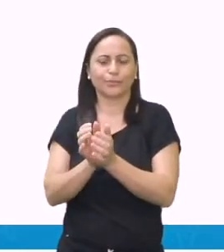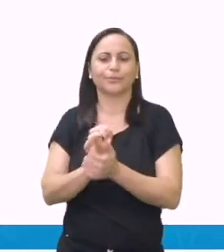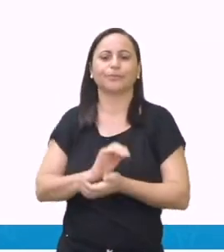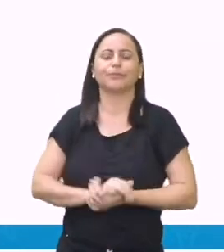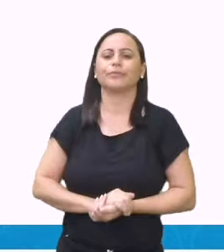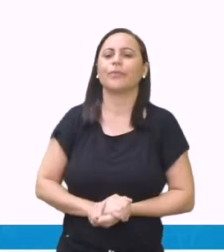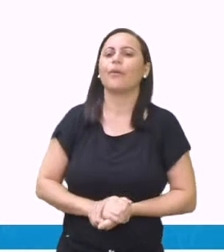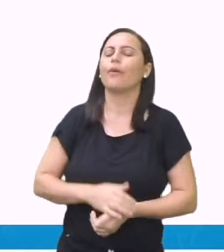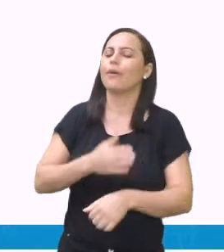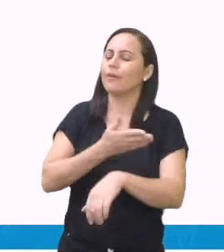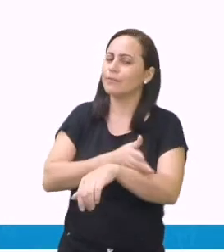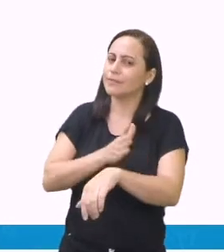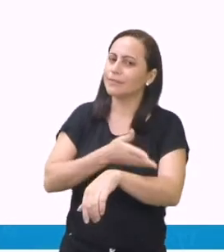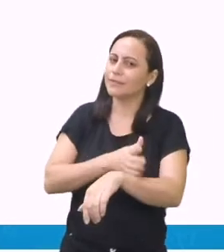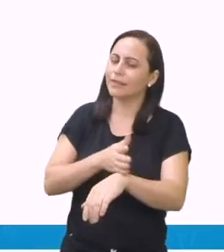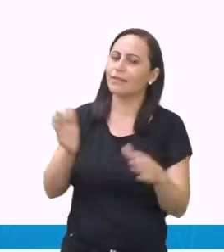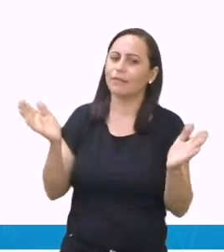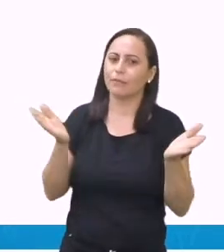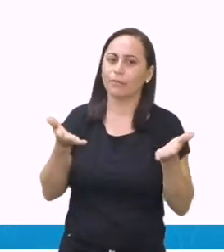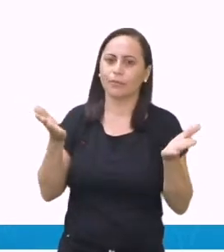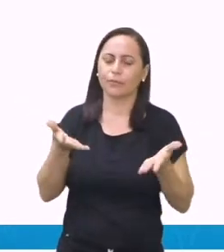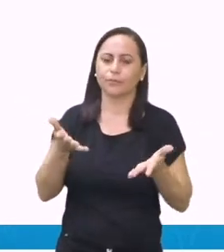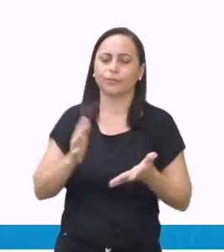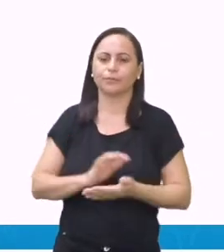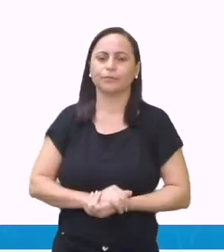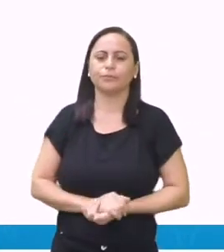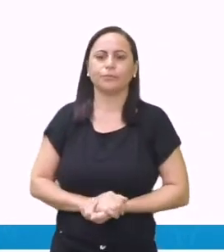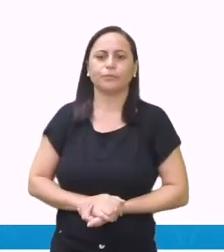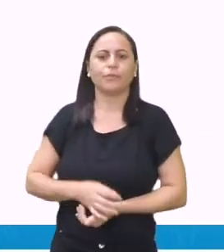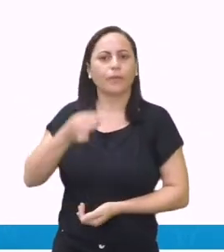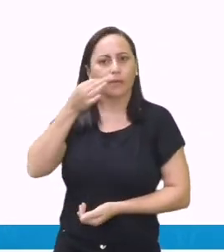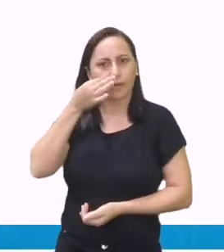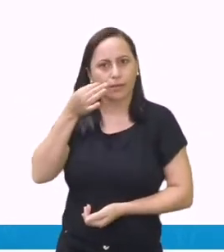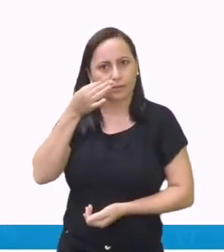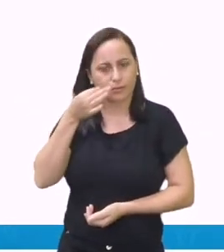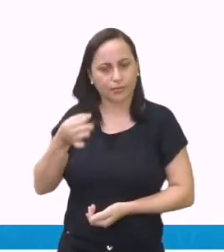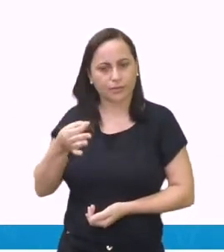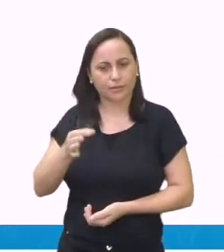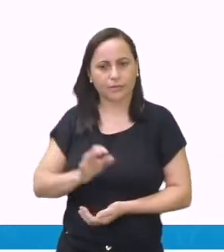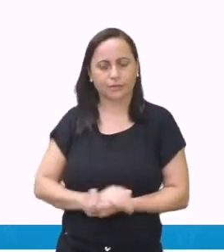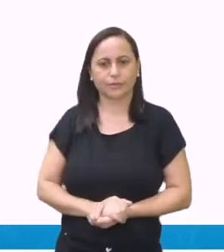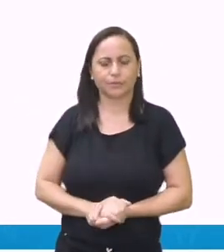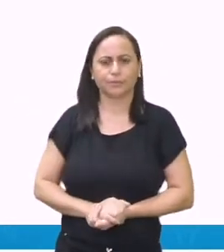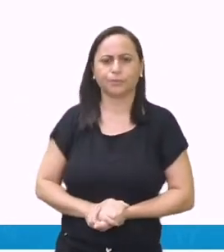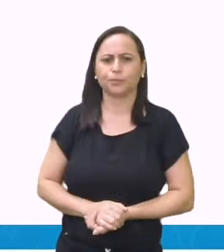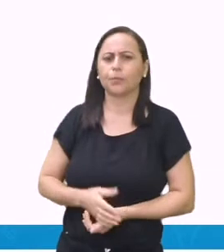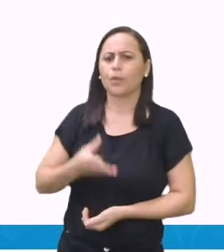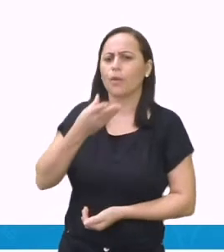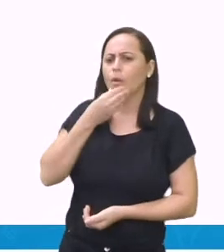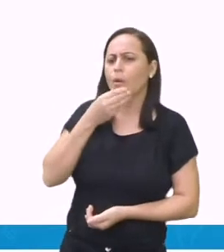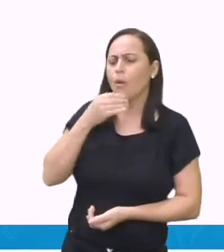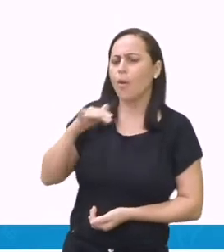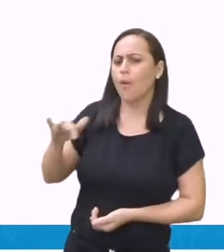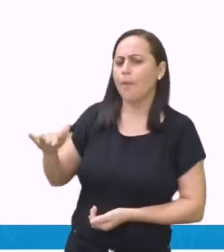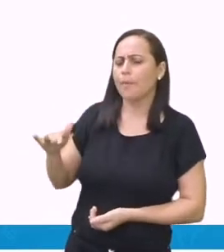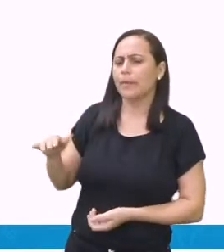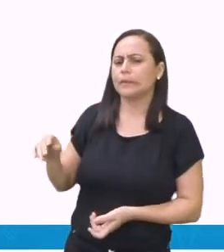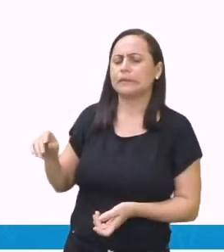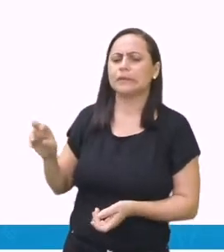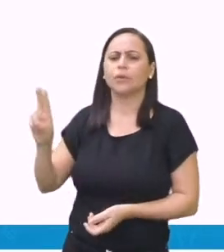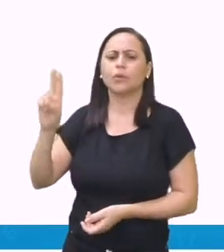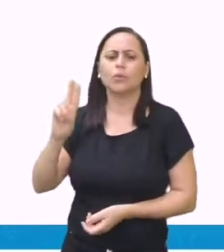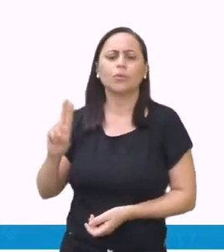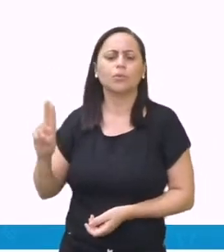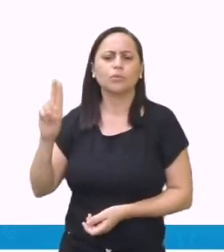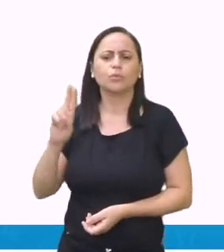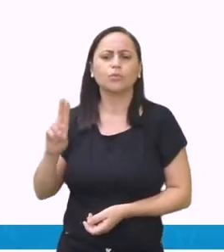vamos praticar hoje. Então, preste atenção. Ele usou algarismos diferentes para